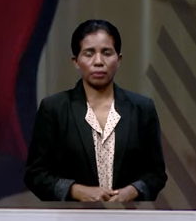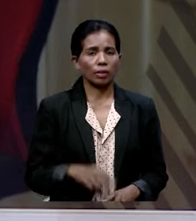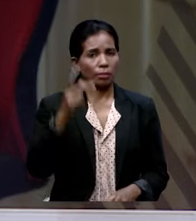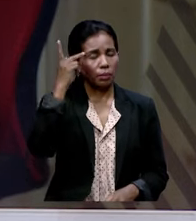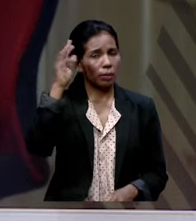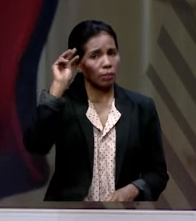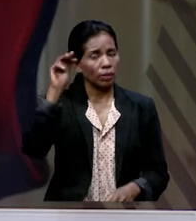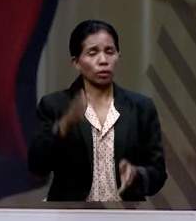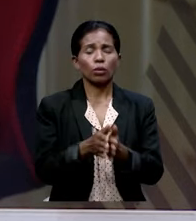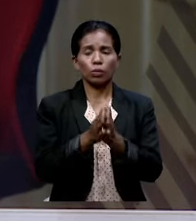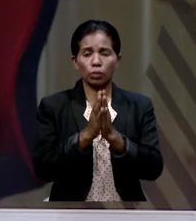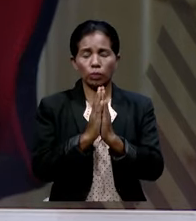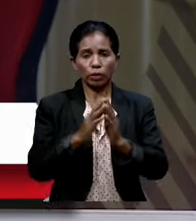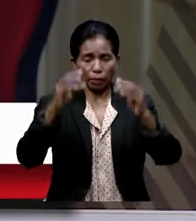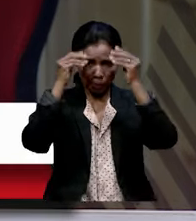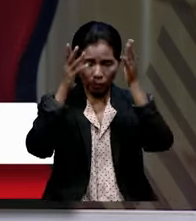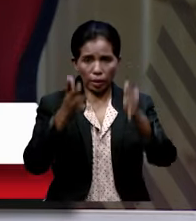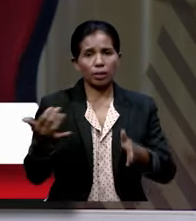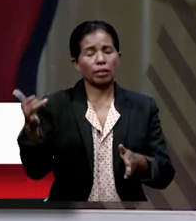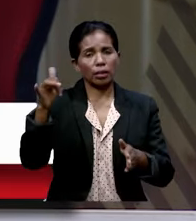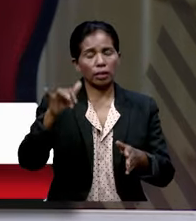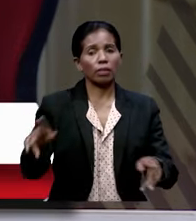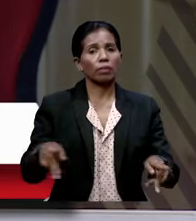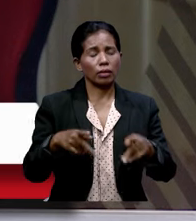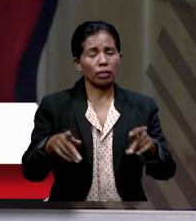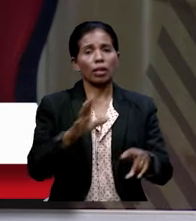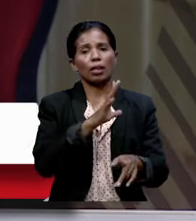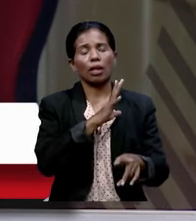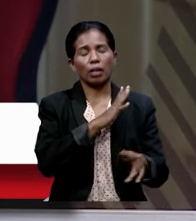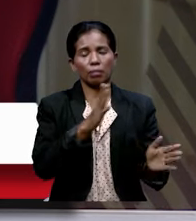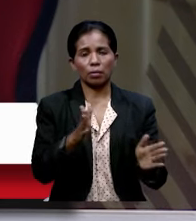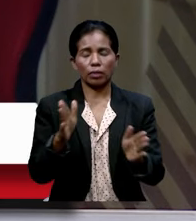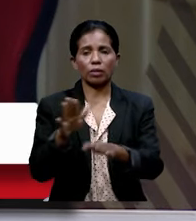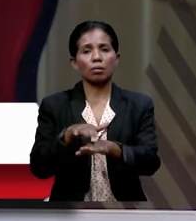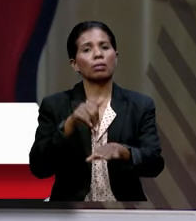primeiro-ministro russo e ex-professor contratado Sira em processo de recrutamento.